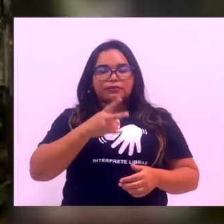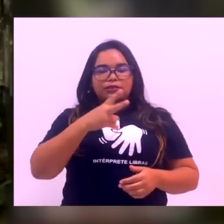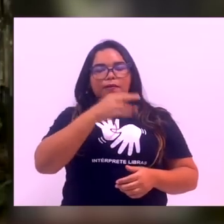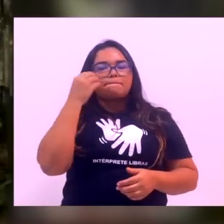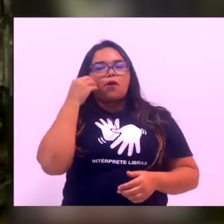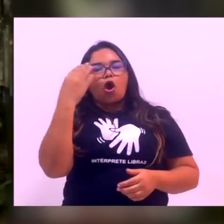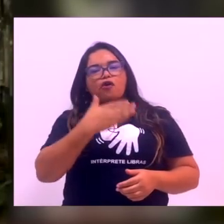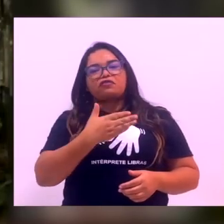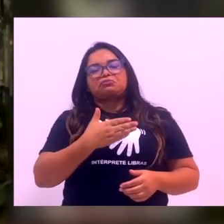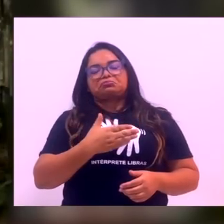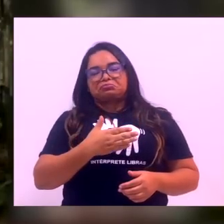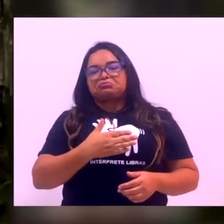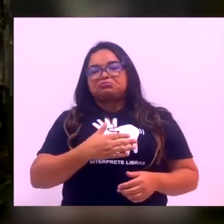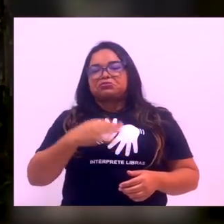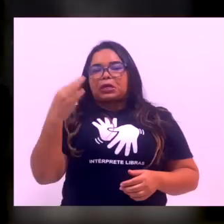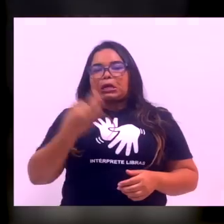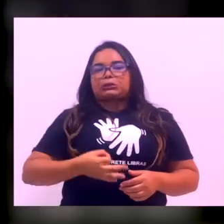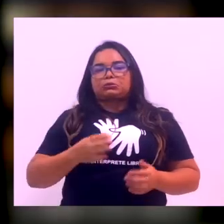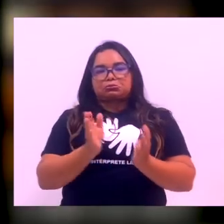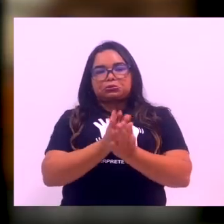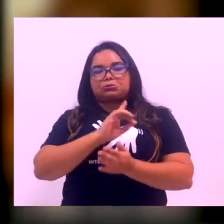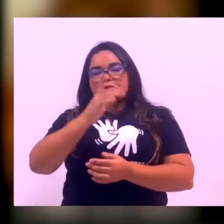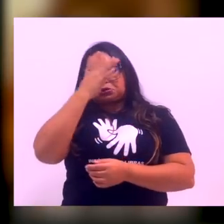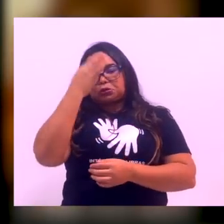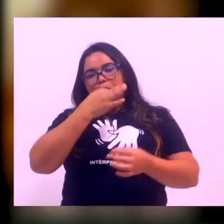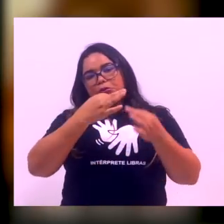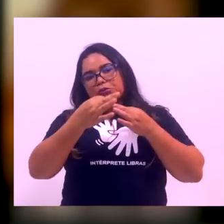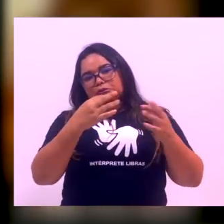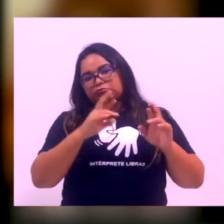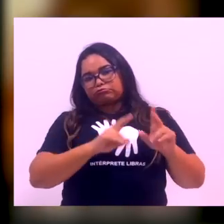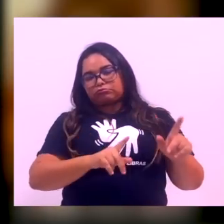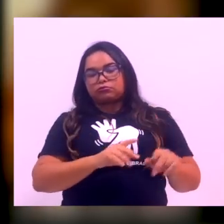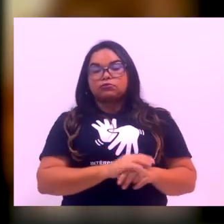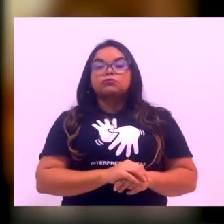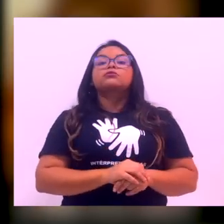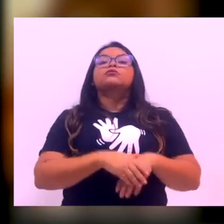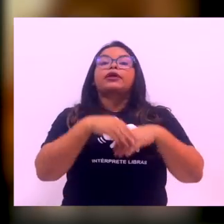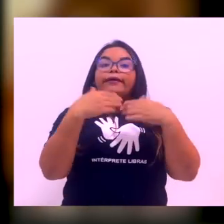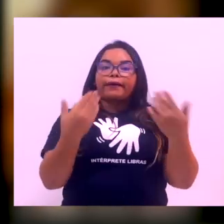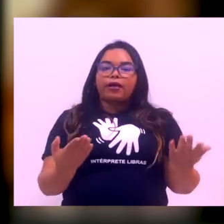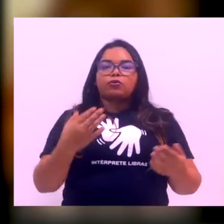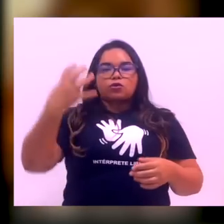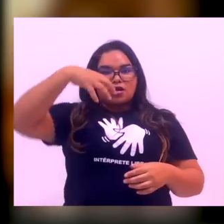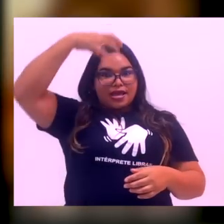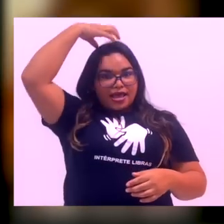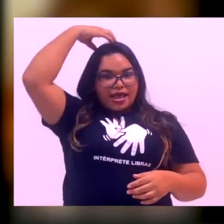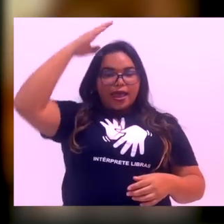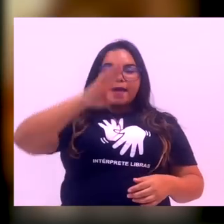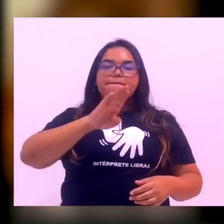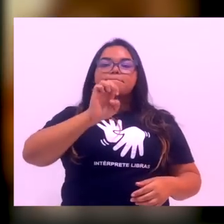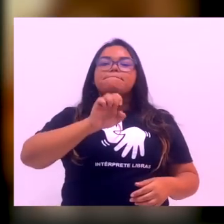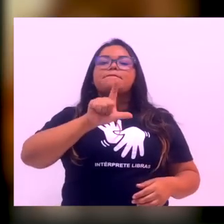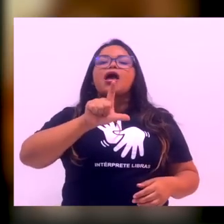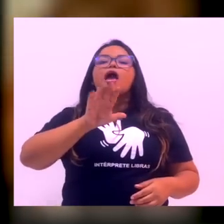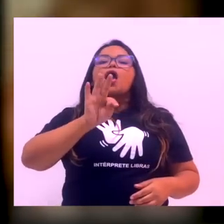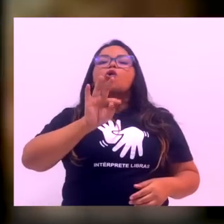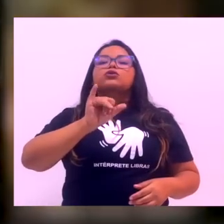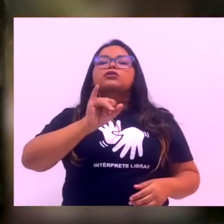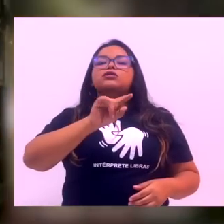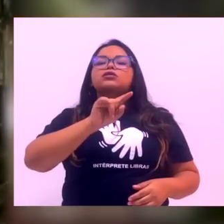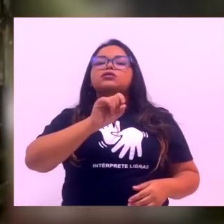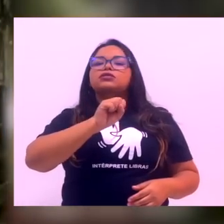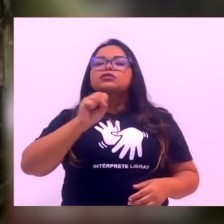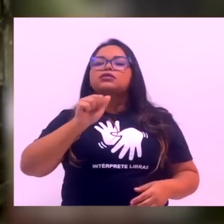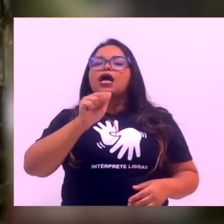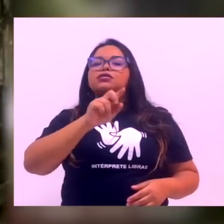a lona. A Bíblia vence, rodada após rodada. E então a escritura apareceu na